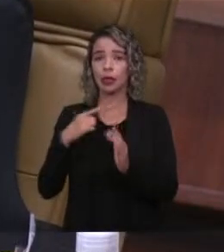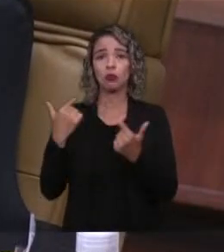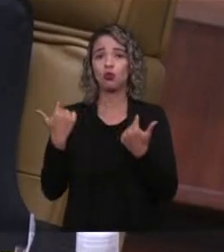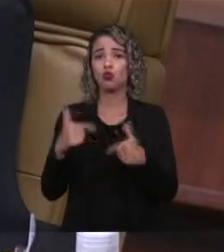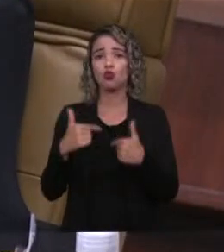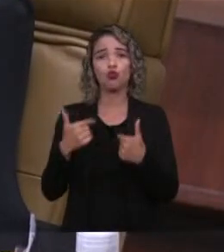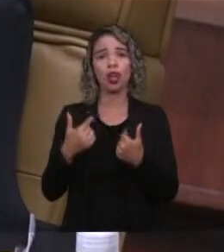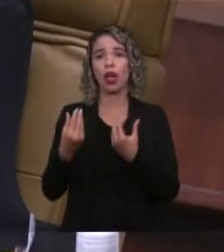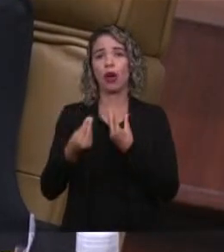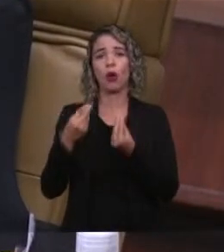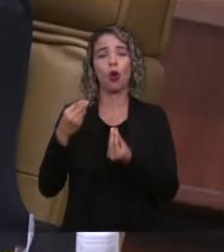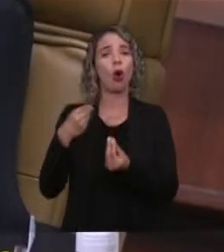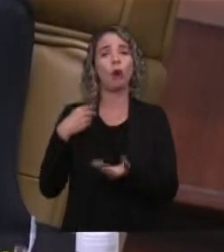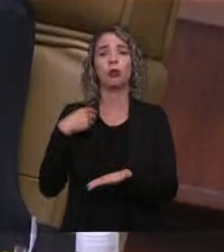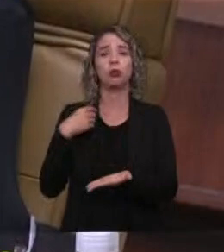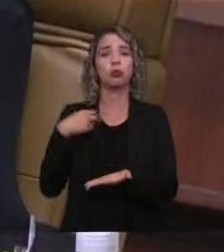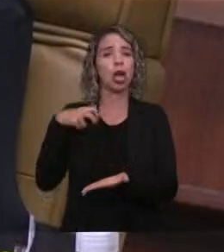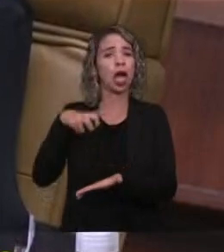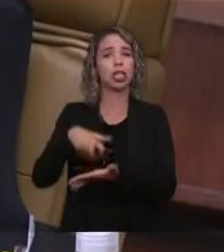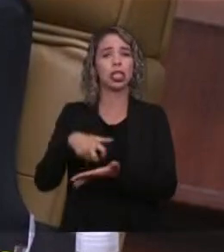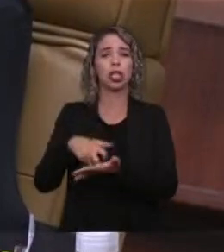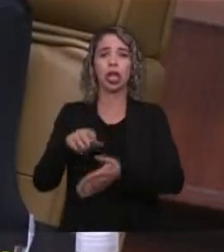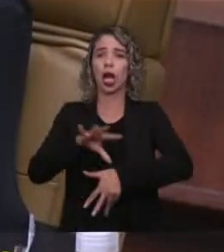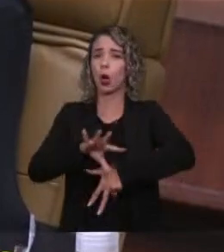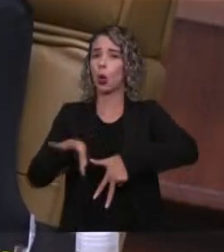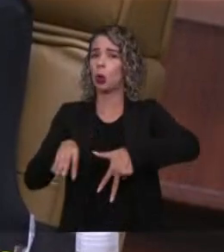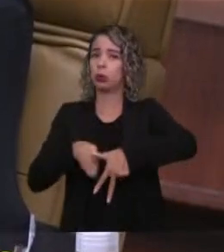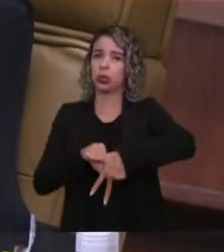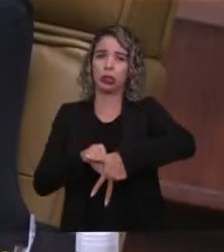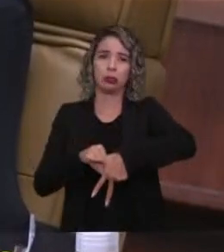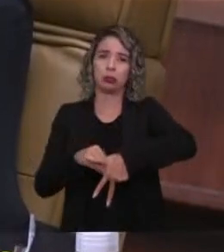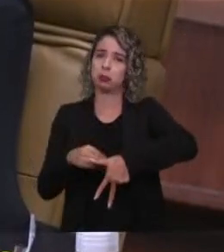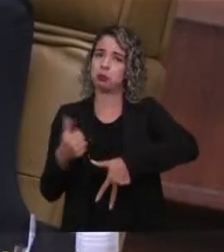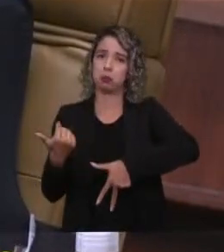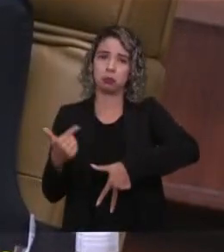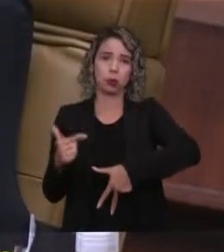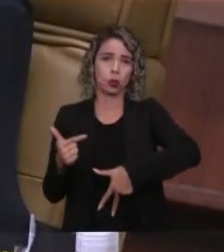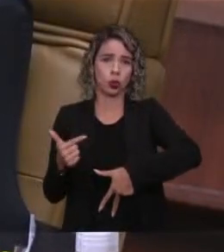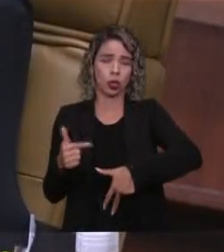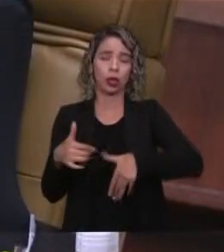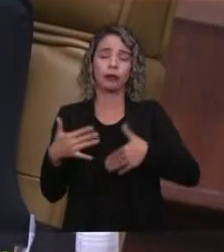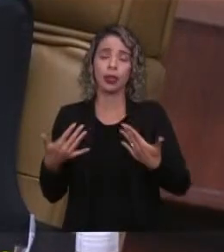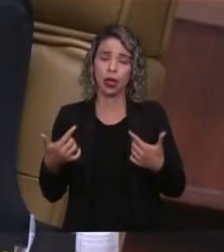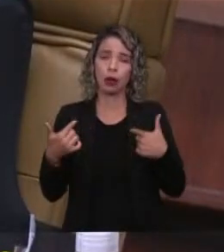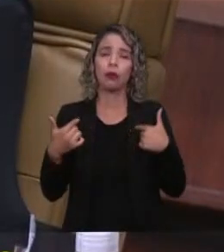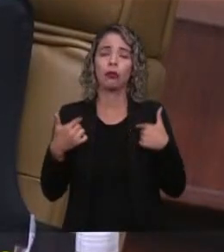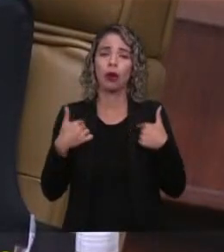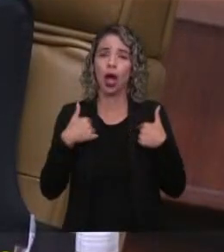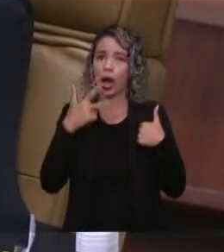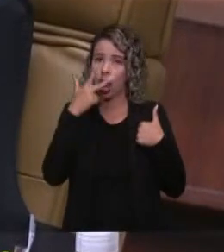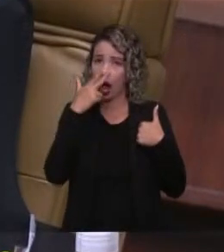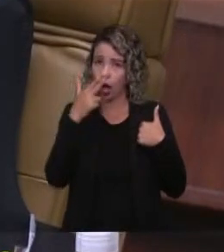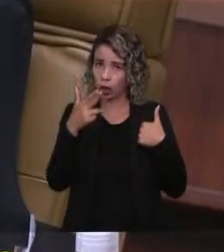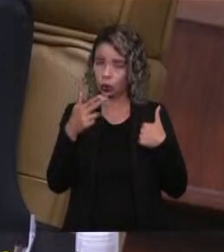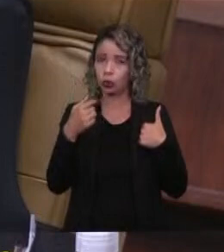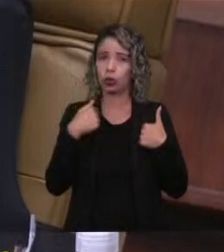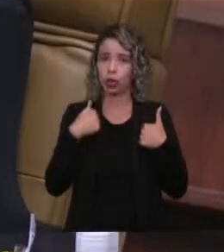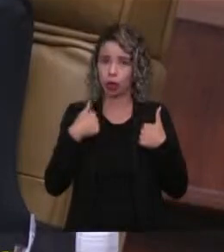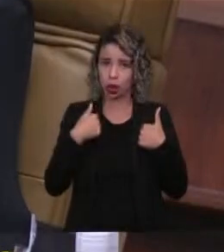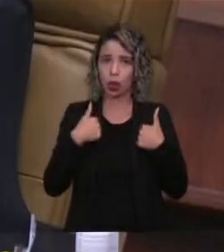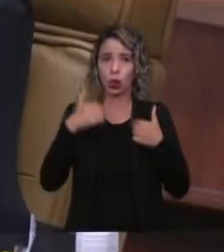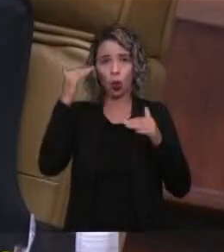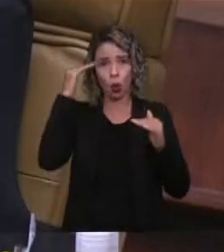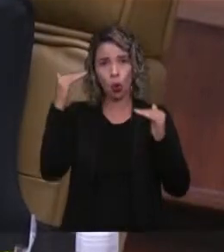para condenação por corrupção. E penso que, nesse ponto, estou no mesmo caminhar do